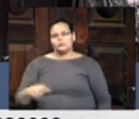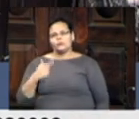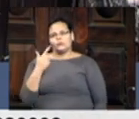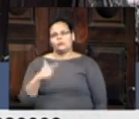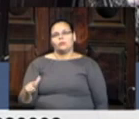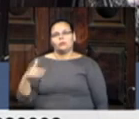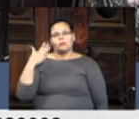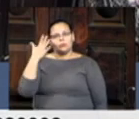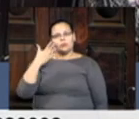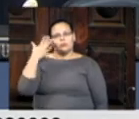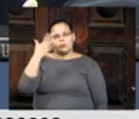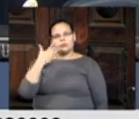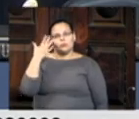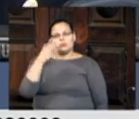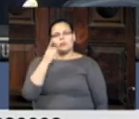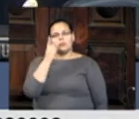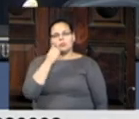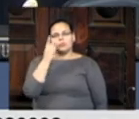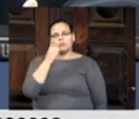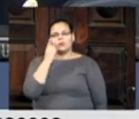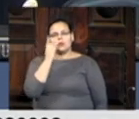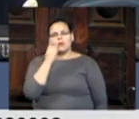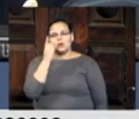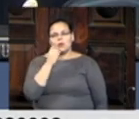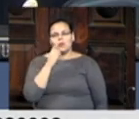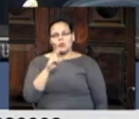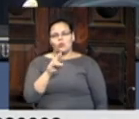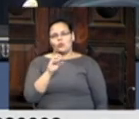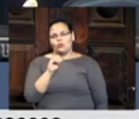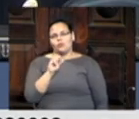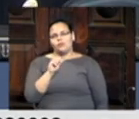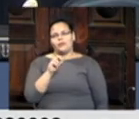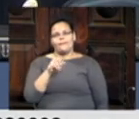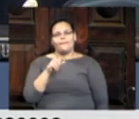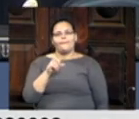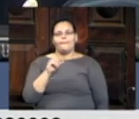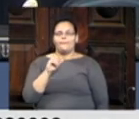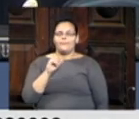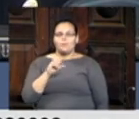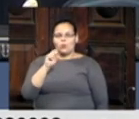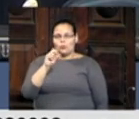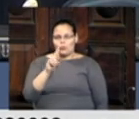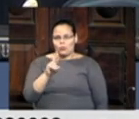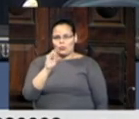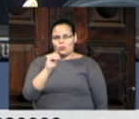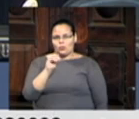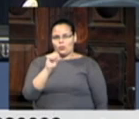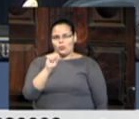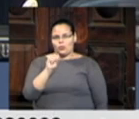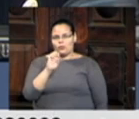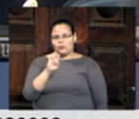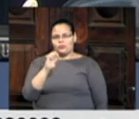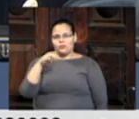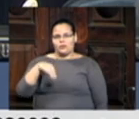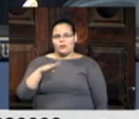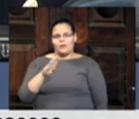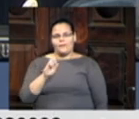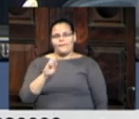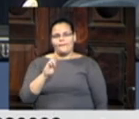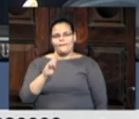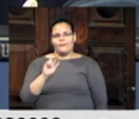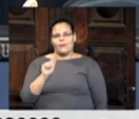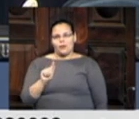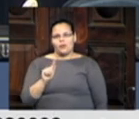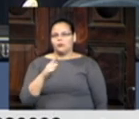Próximo orador inscrito é o nobre deputado Rosenberg Reis. Não se fazendo presente. Próximo orador inscrito é o deputado João Peixoto.